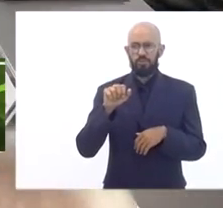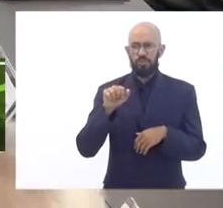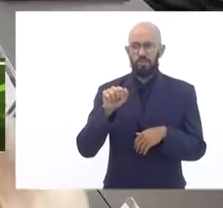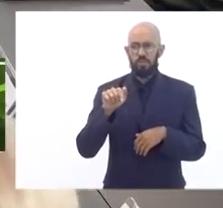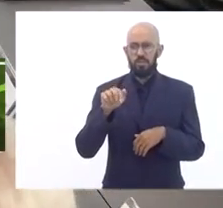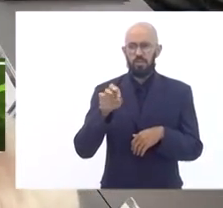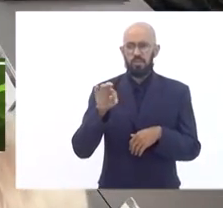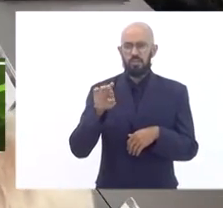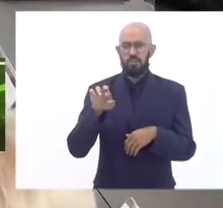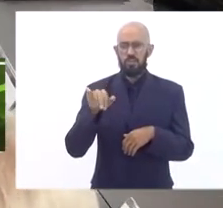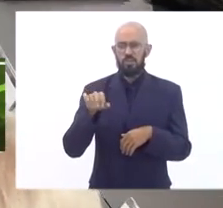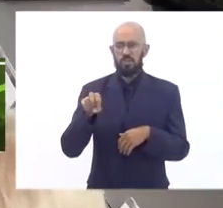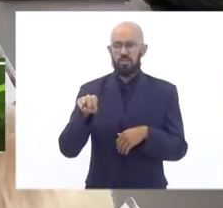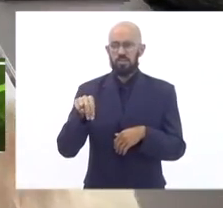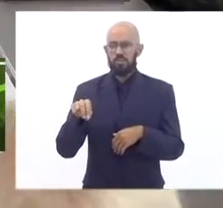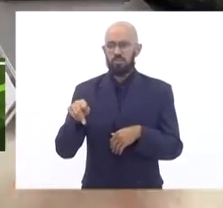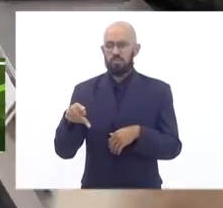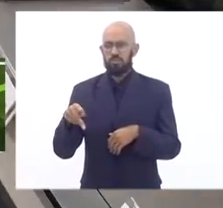Sim. Verdade? Mas...